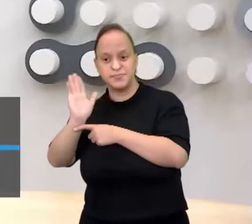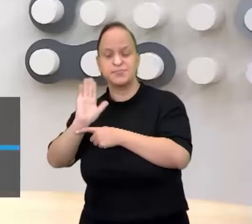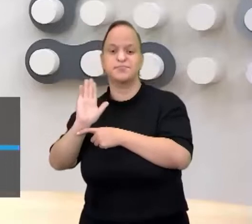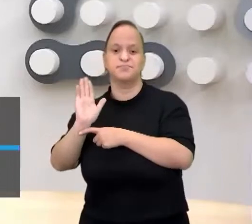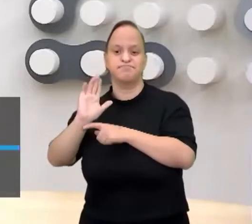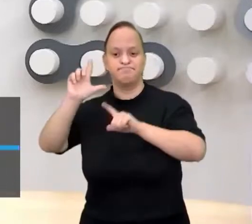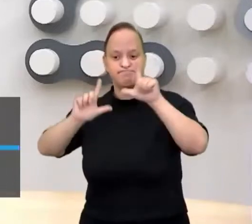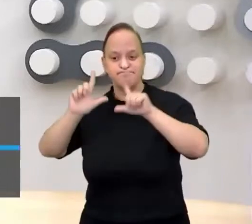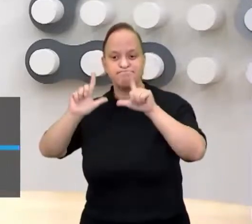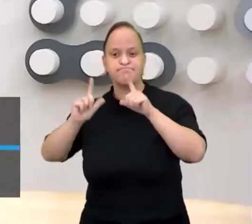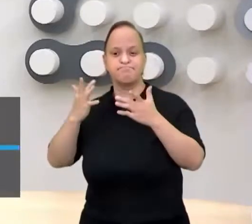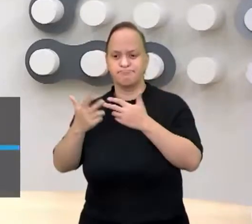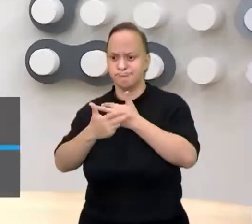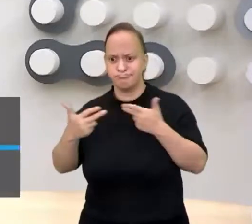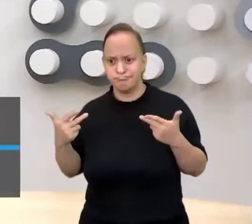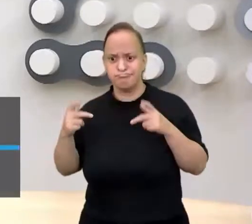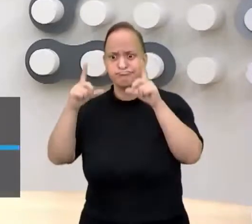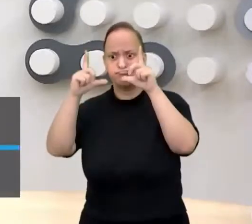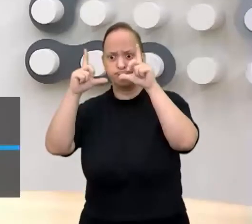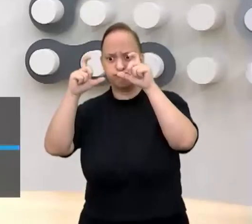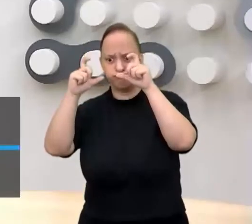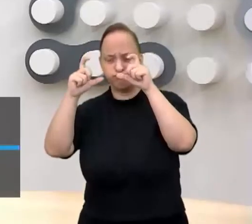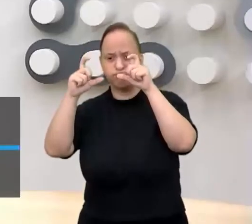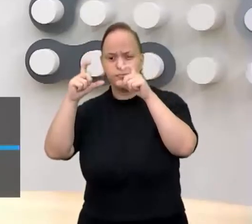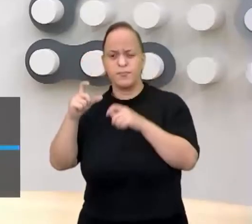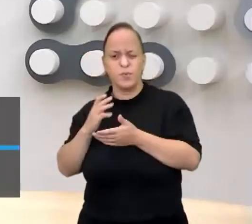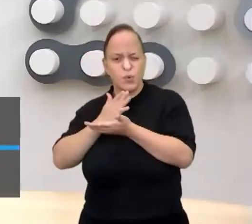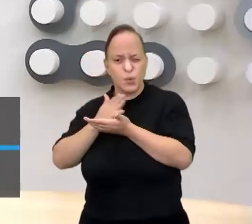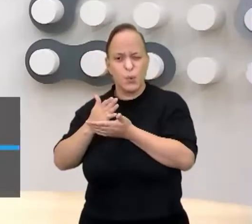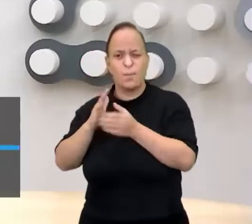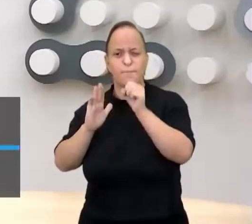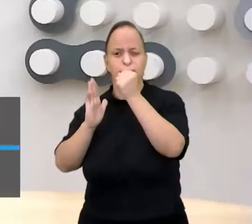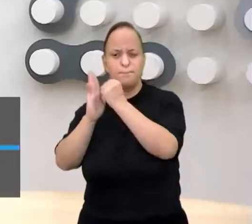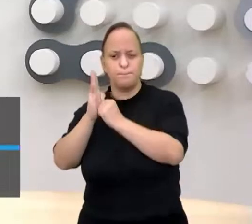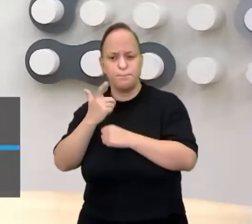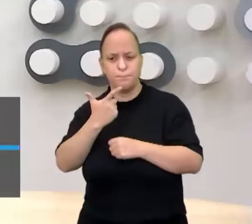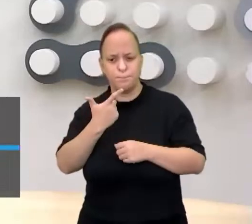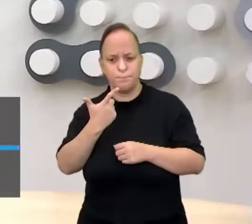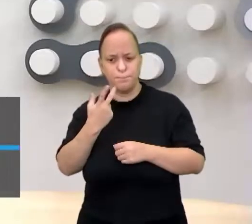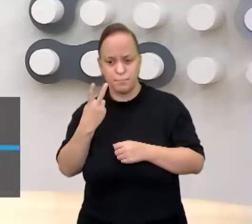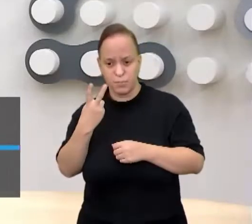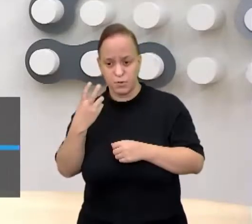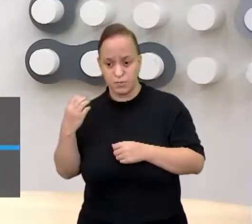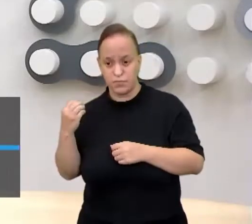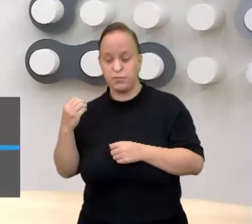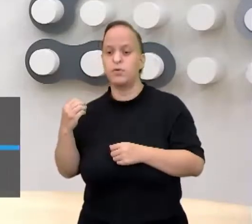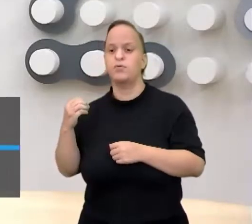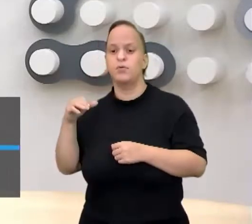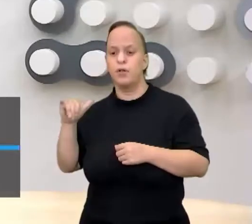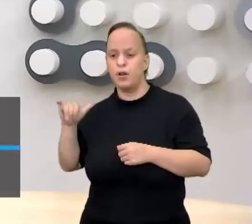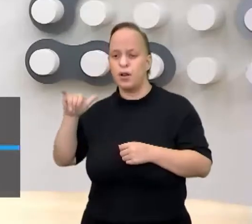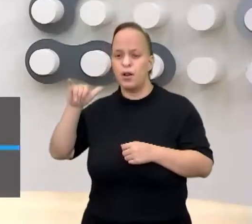No comecinho do século XX, nós temos também o surgimento do avião. Então são grandes inovações tecnológicas no momento